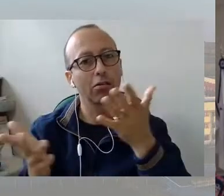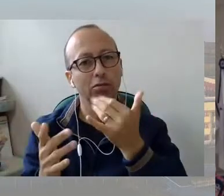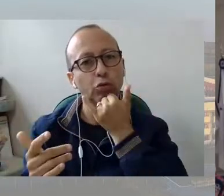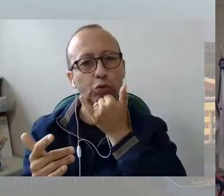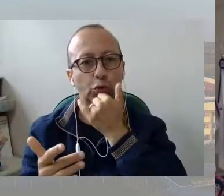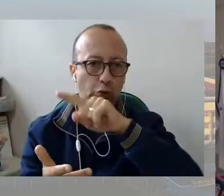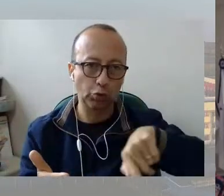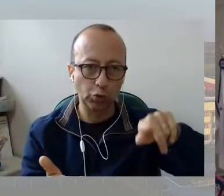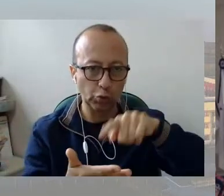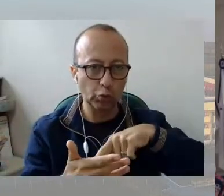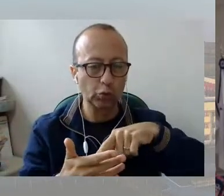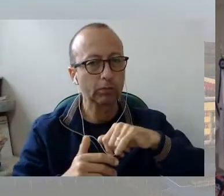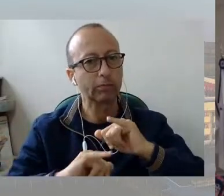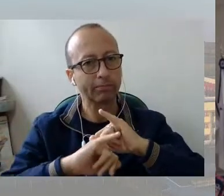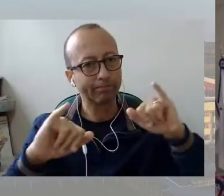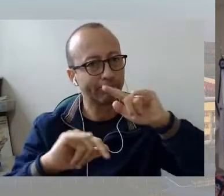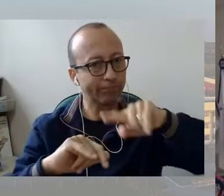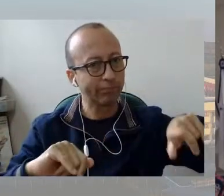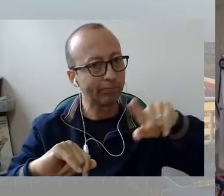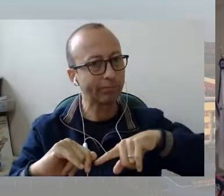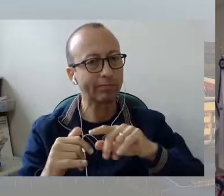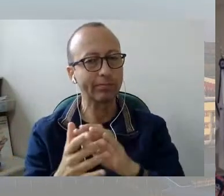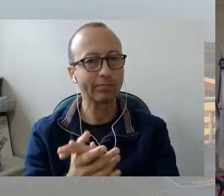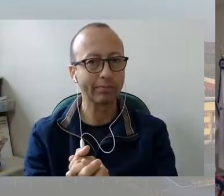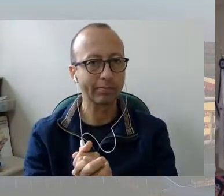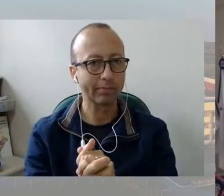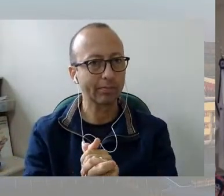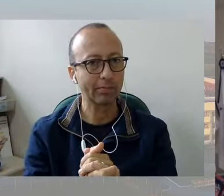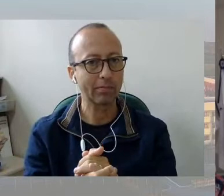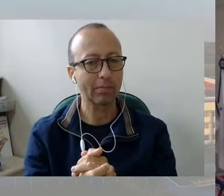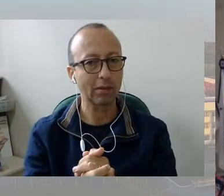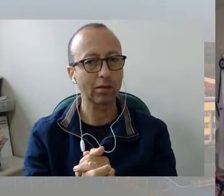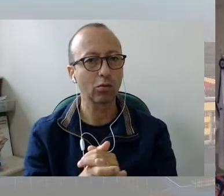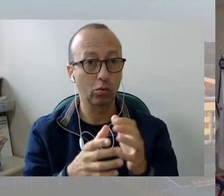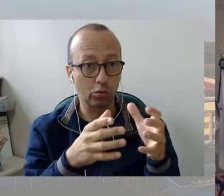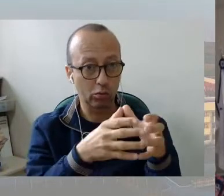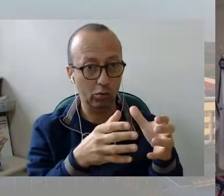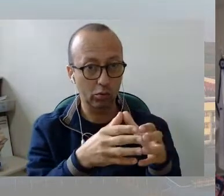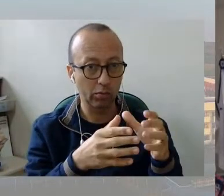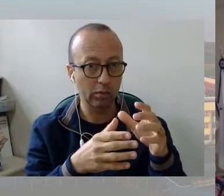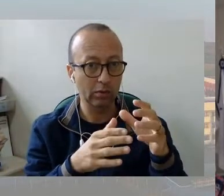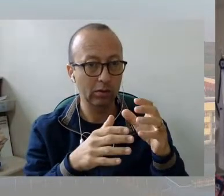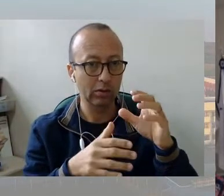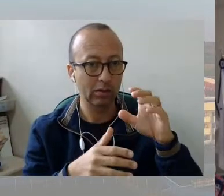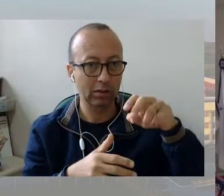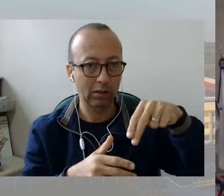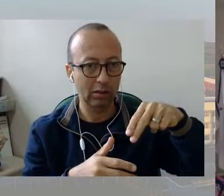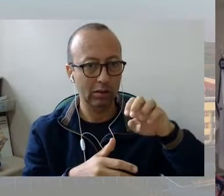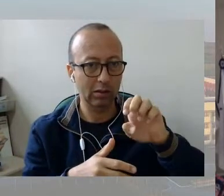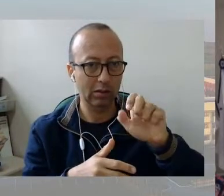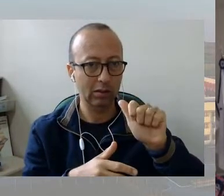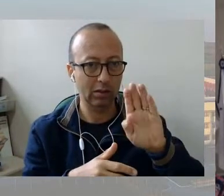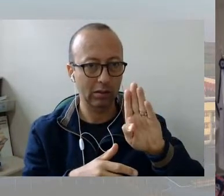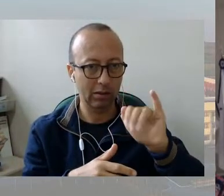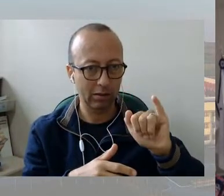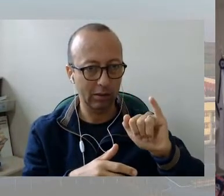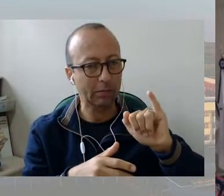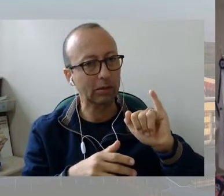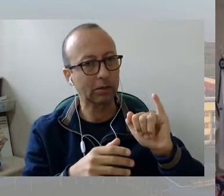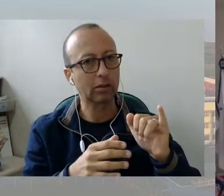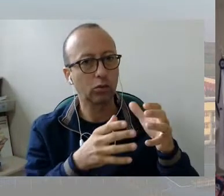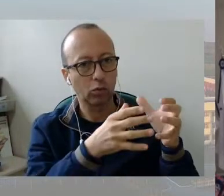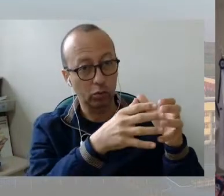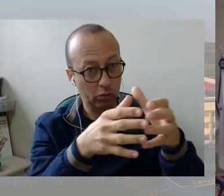afirmação. Igualmente, informamos que a logística para a participação dos NEABs ficou a cargo da DAF, mas não foi responsável